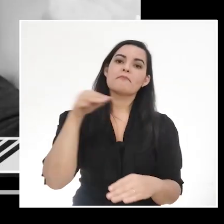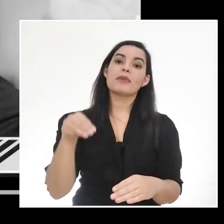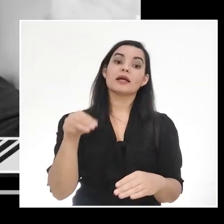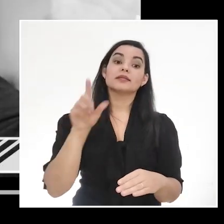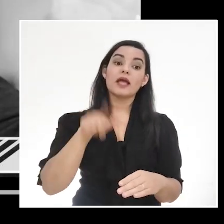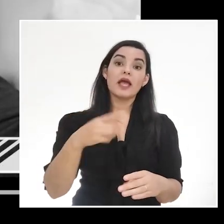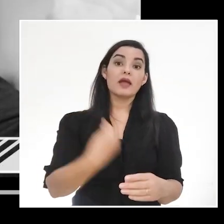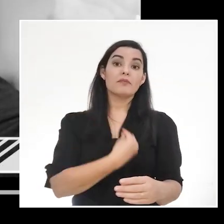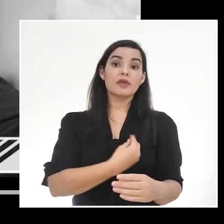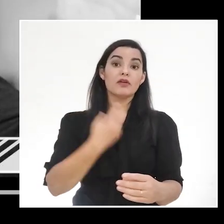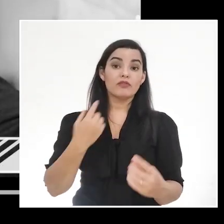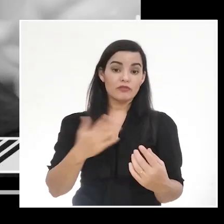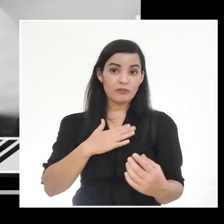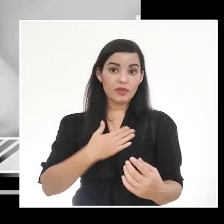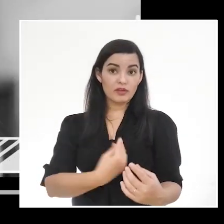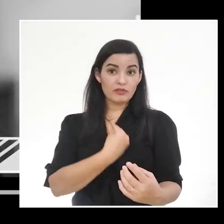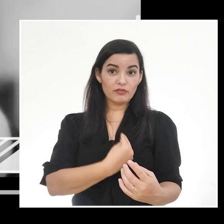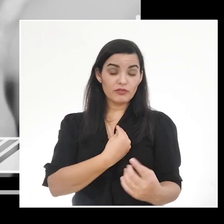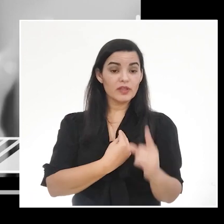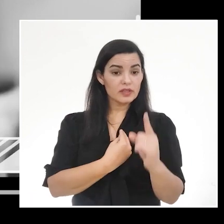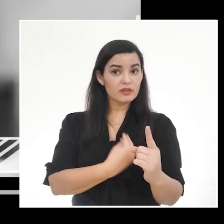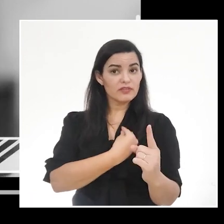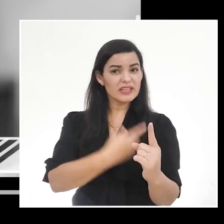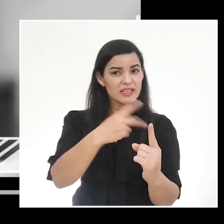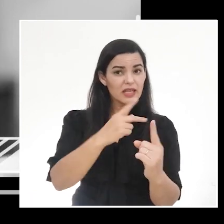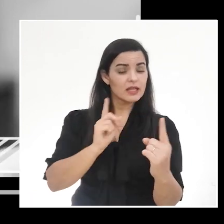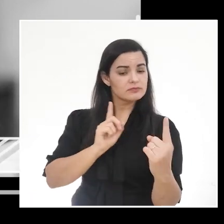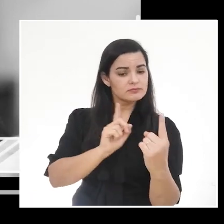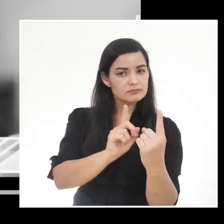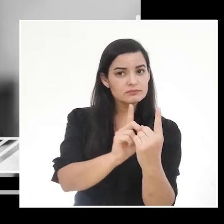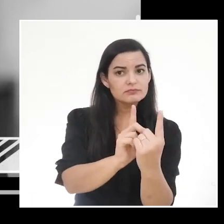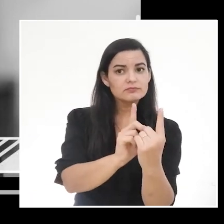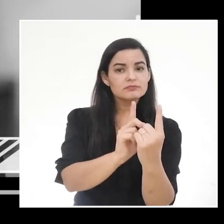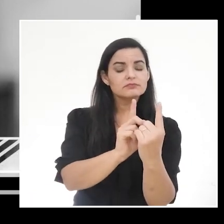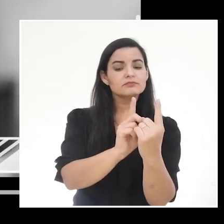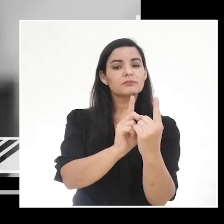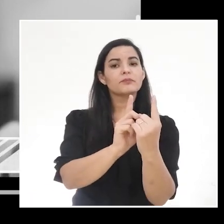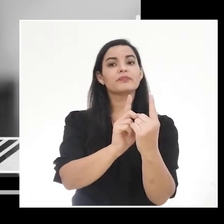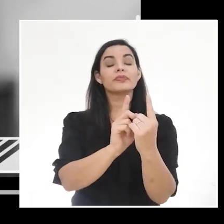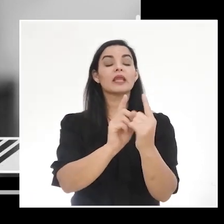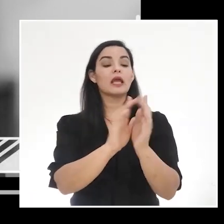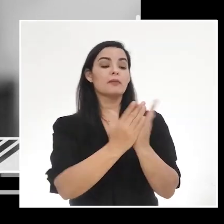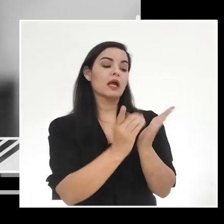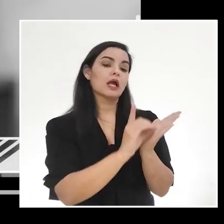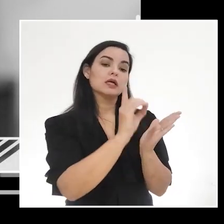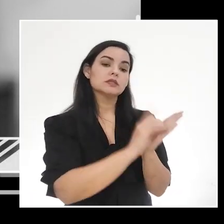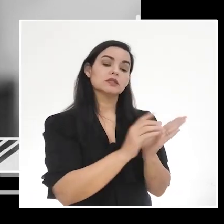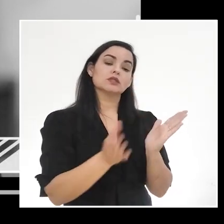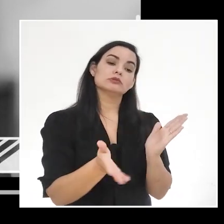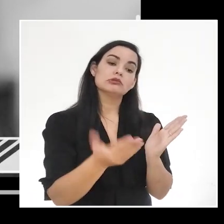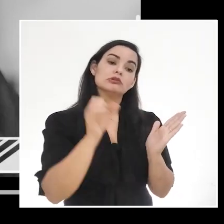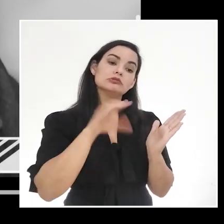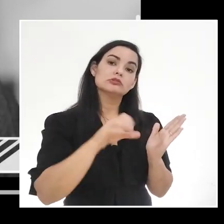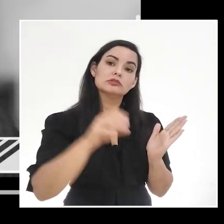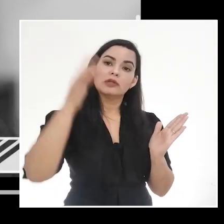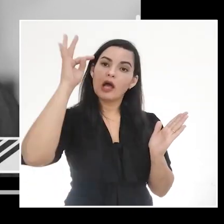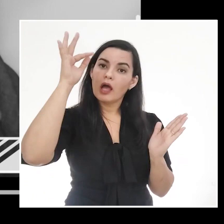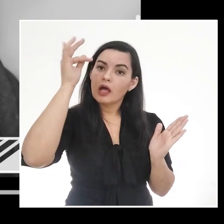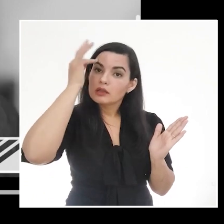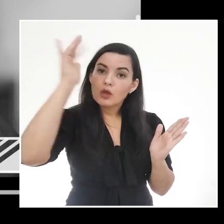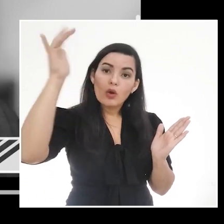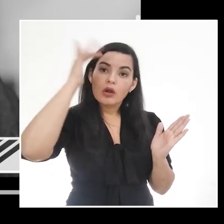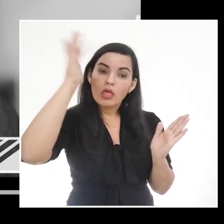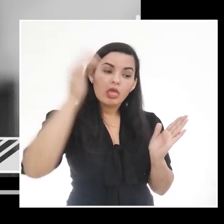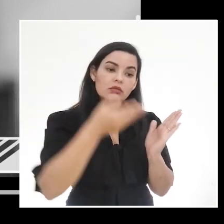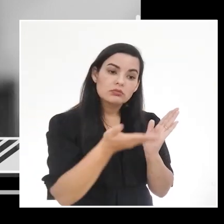essa pessoa a olhar para o mestre. É vida na vida. É de fato a gente pegar a palavra de Deus e não